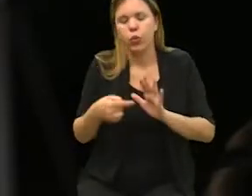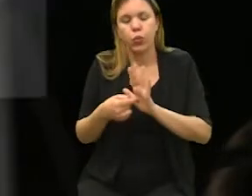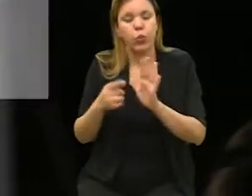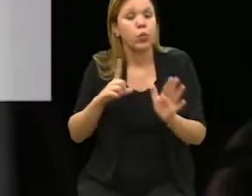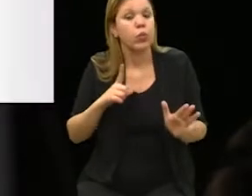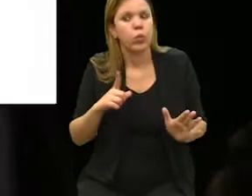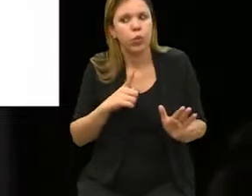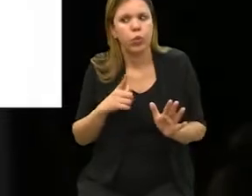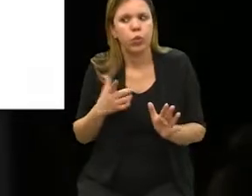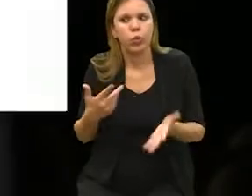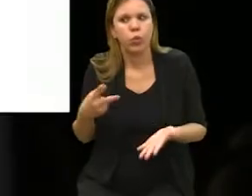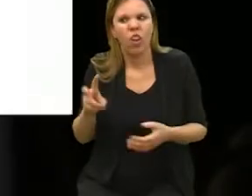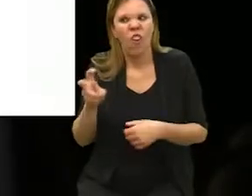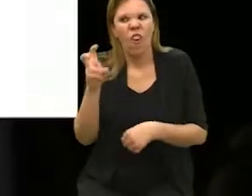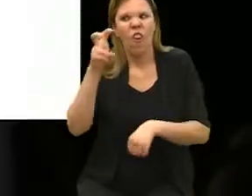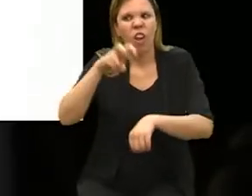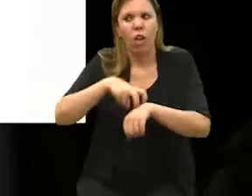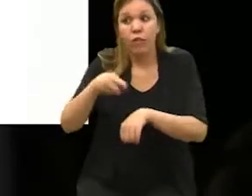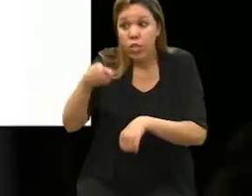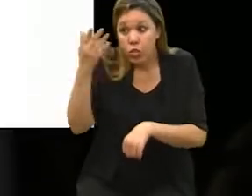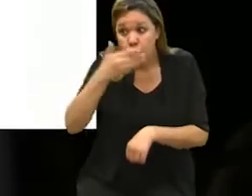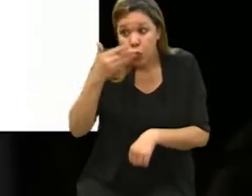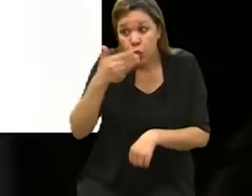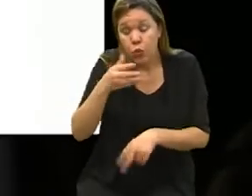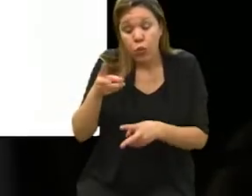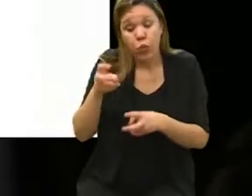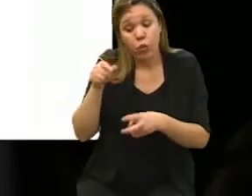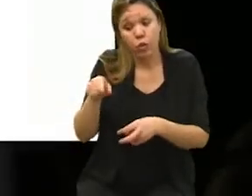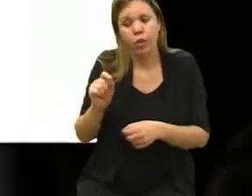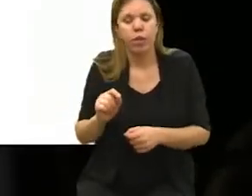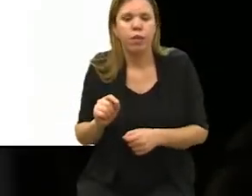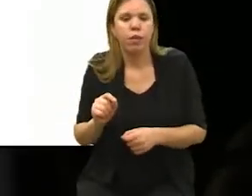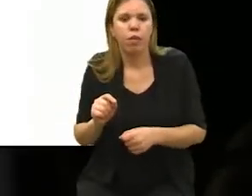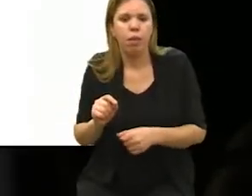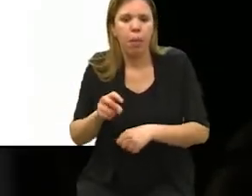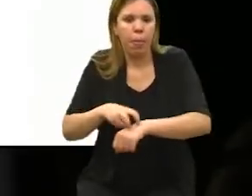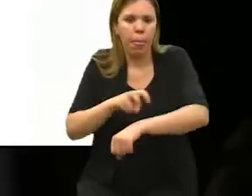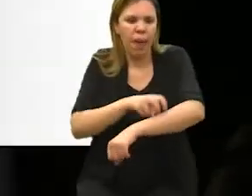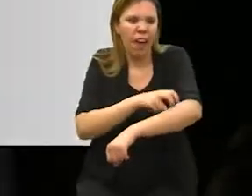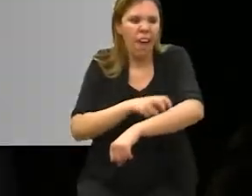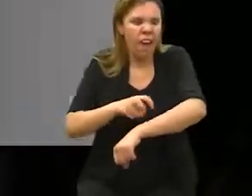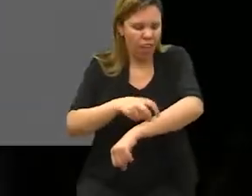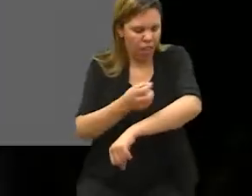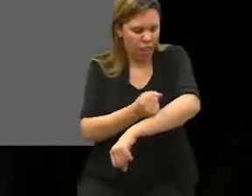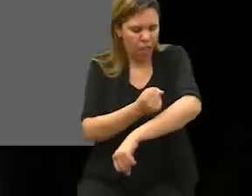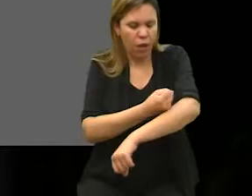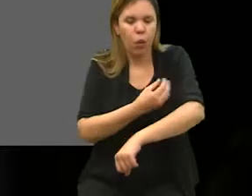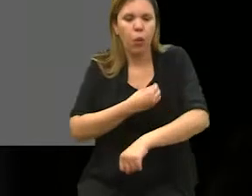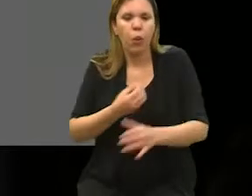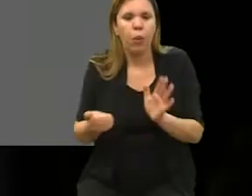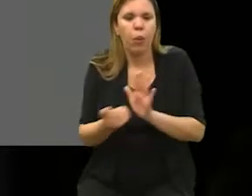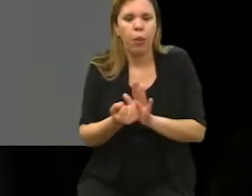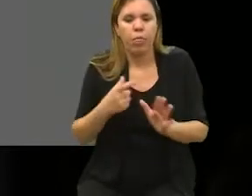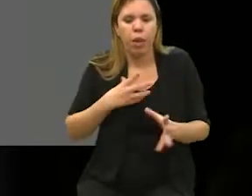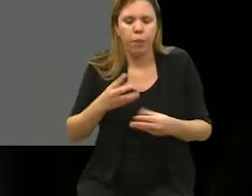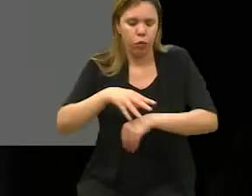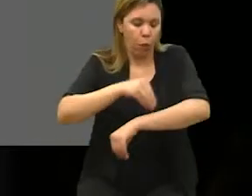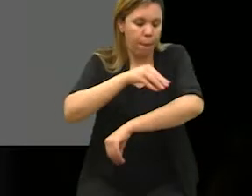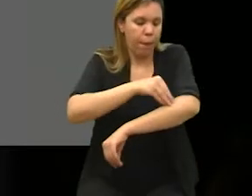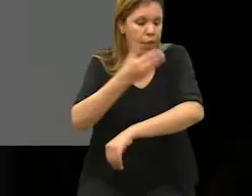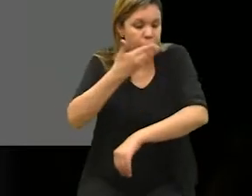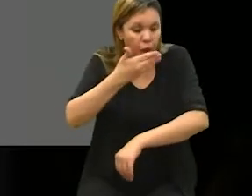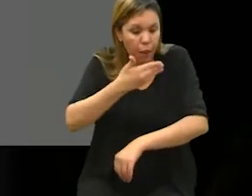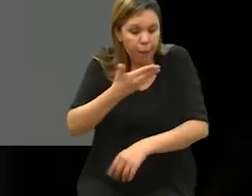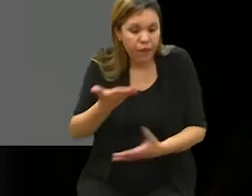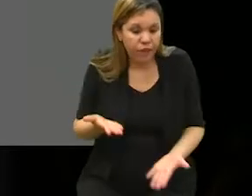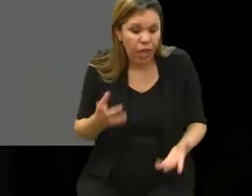os sinais que ele pode ter que foi uma cobra, se você não viu, observa os sinais, marcas causadas pela picada, é difícil porque ele tem muito pelo, a